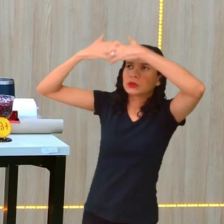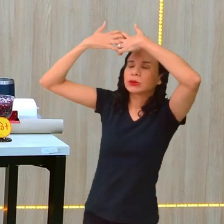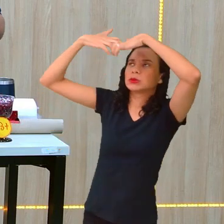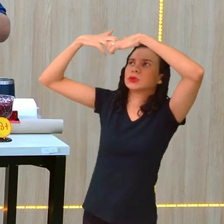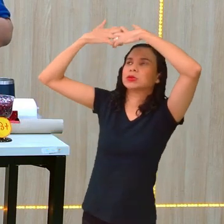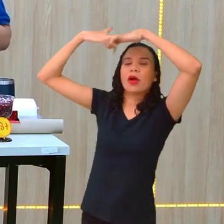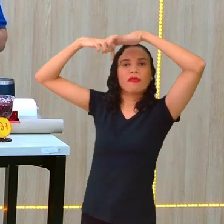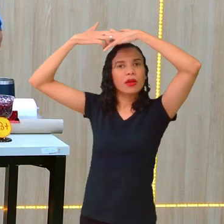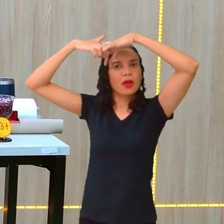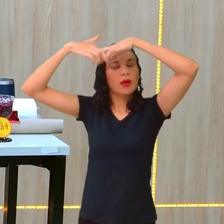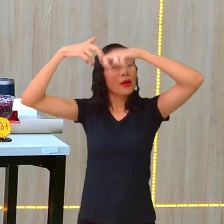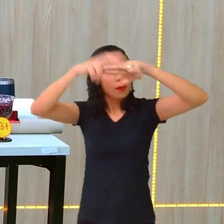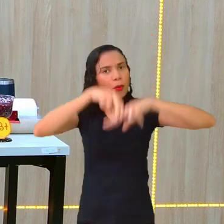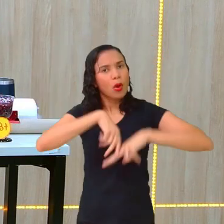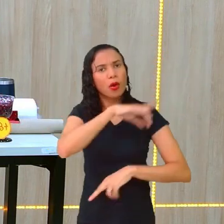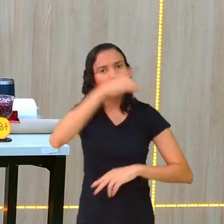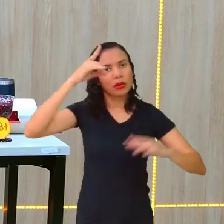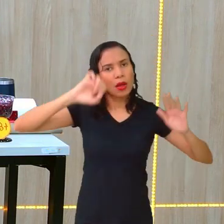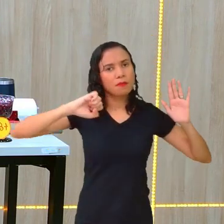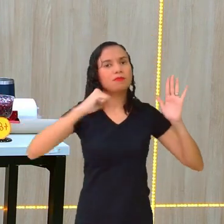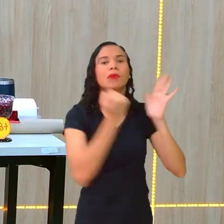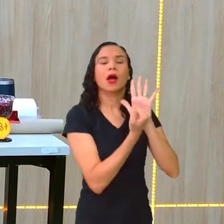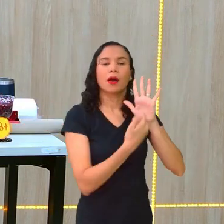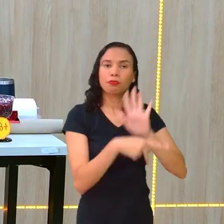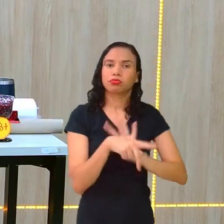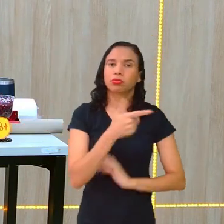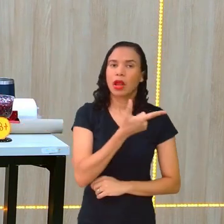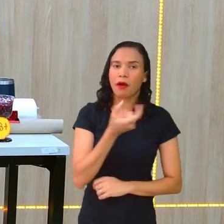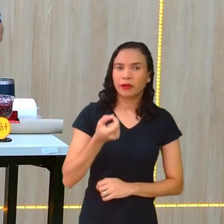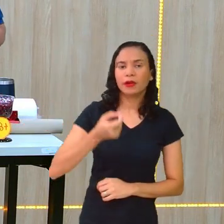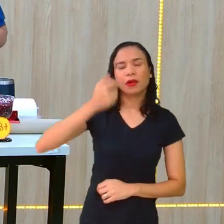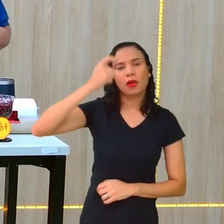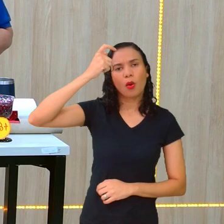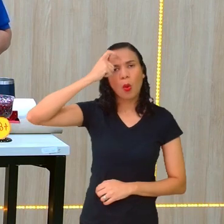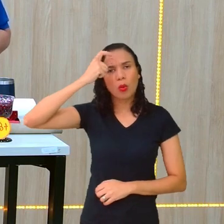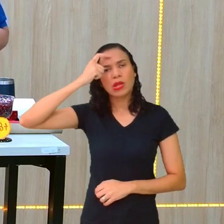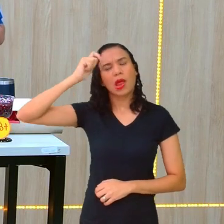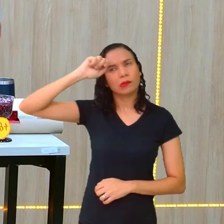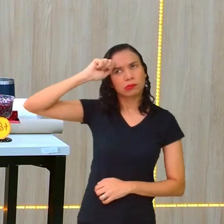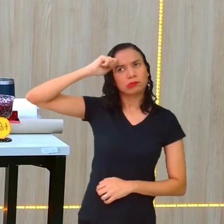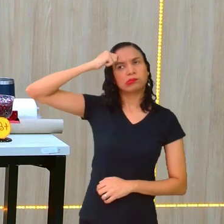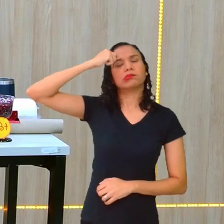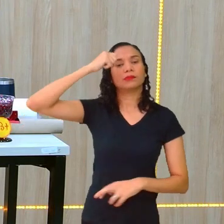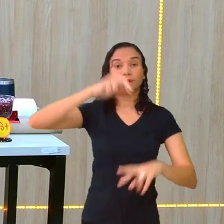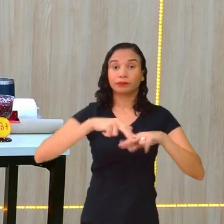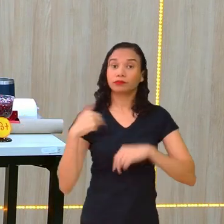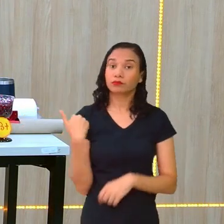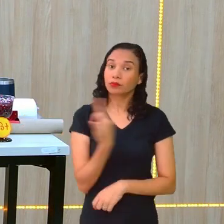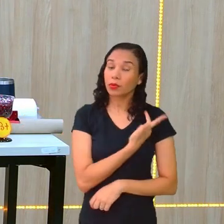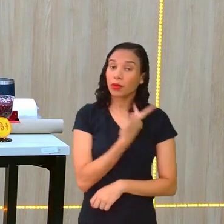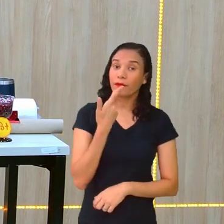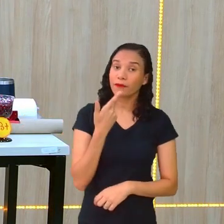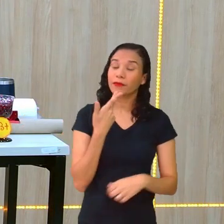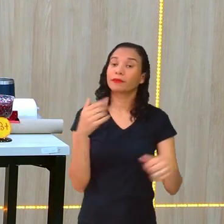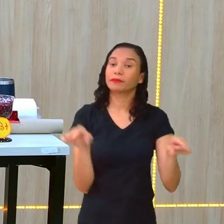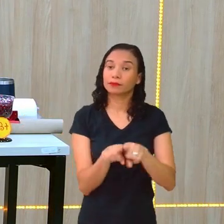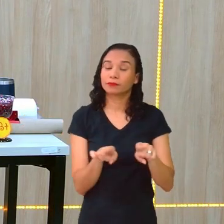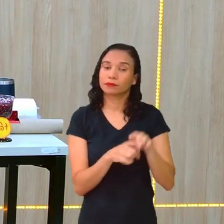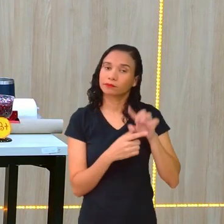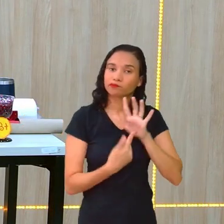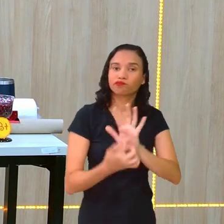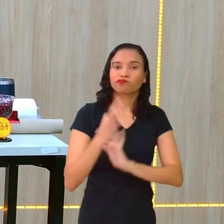refletir. Foi para isso que esse dia foi instituído. E para a gente falar a respeito, né, desse dia, eu estou trazendo